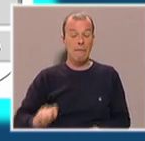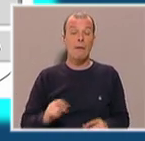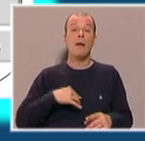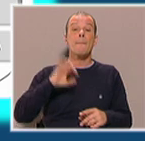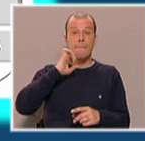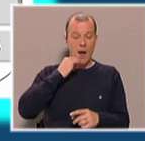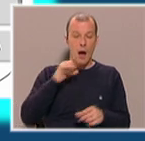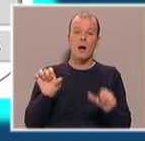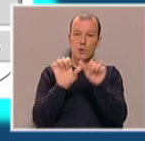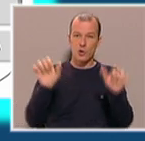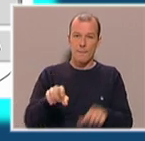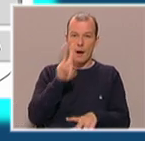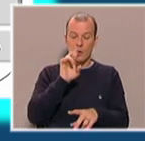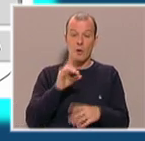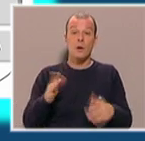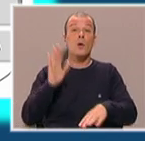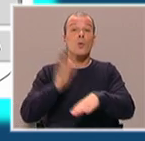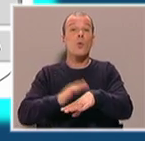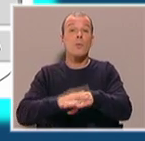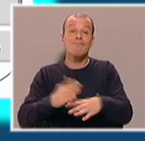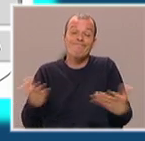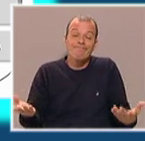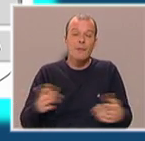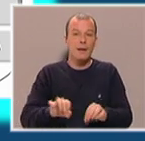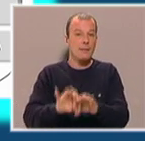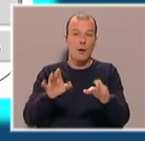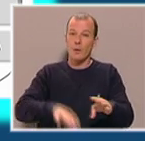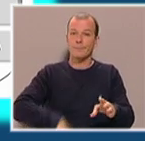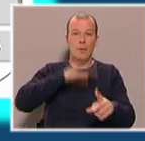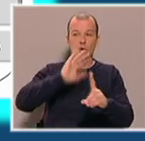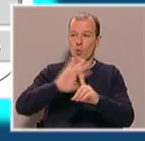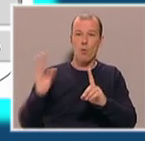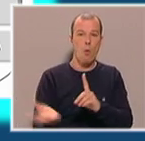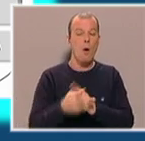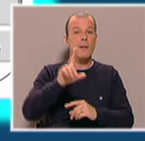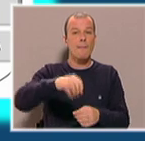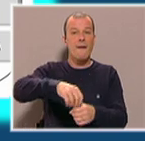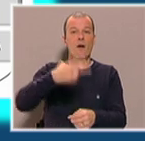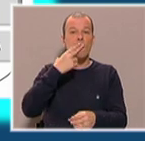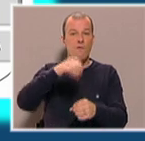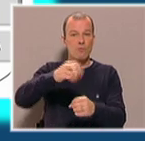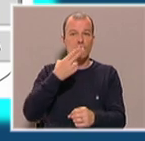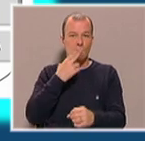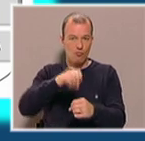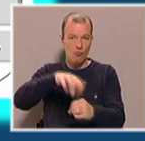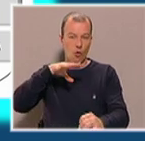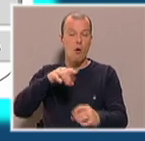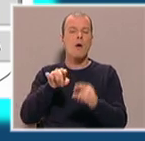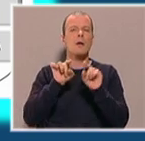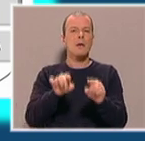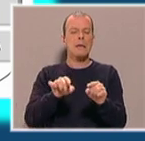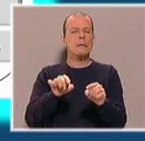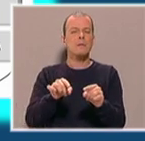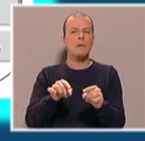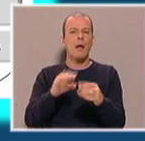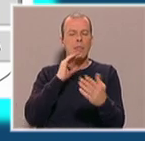principais causas está também, como sempre, a poluição atmosférica e a exposição ao fumo de tabaco. Neste caso aqui vai haver uma